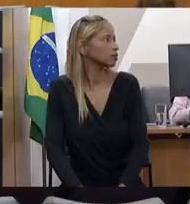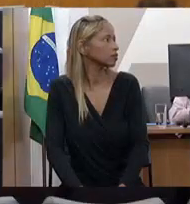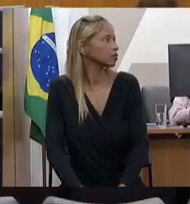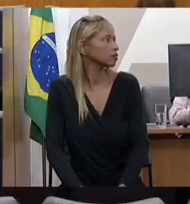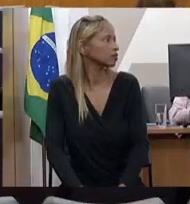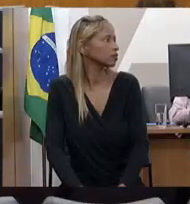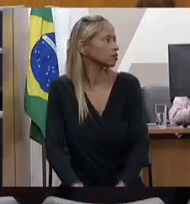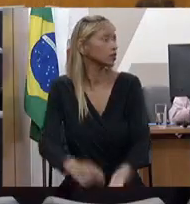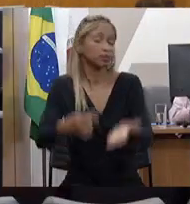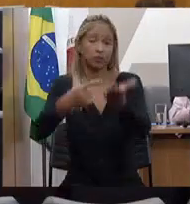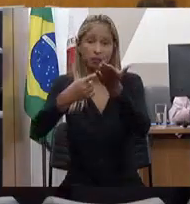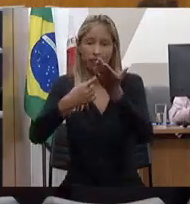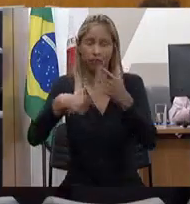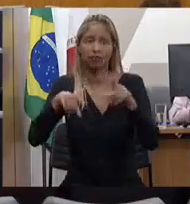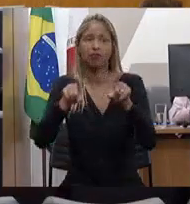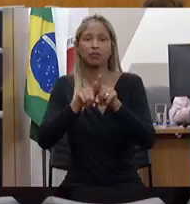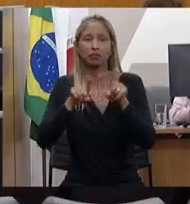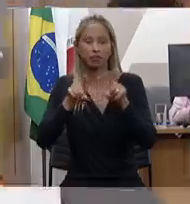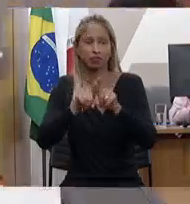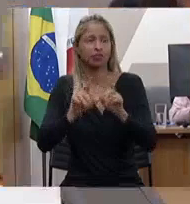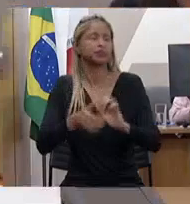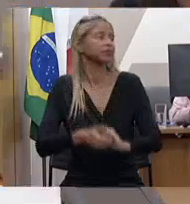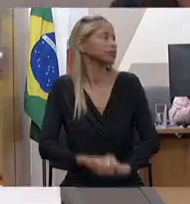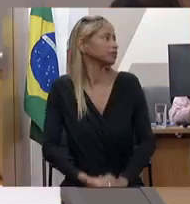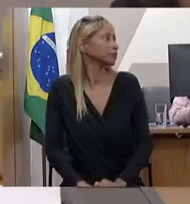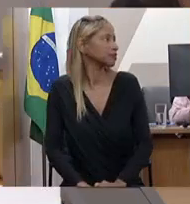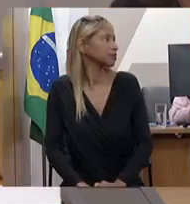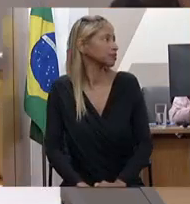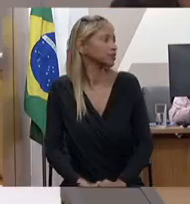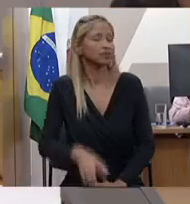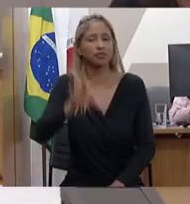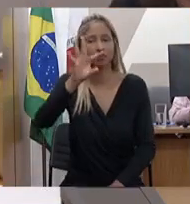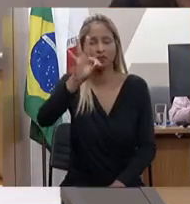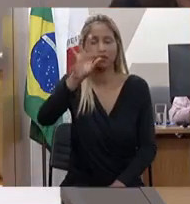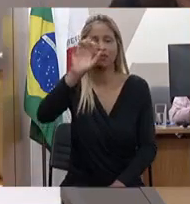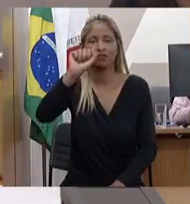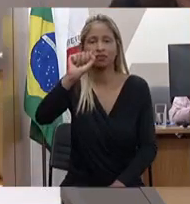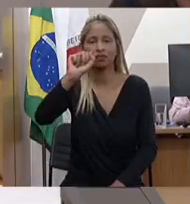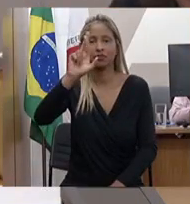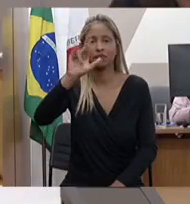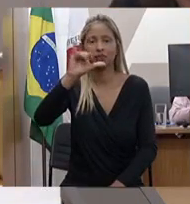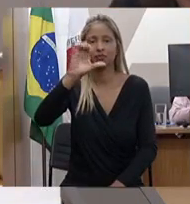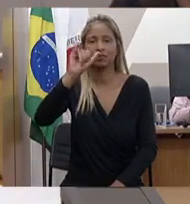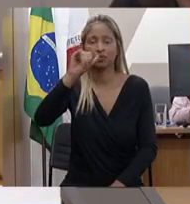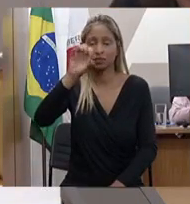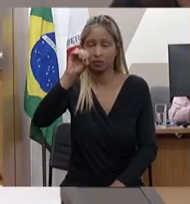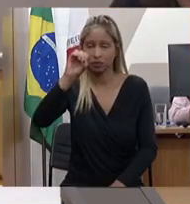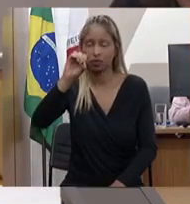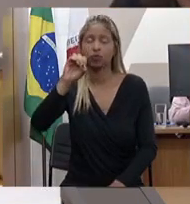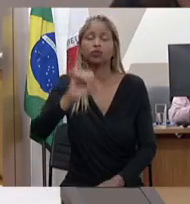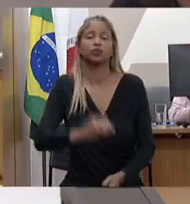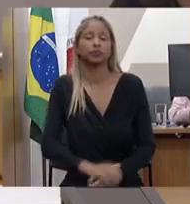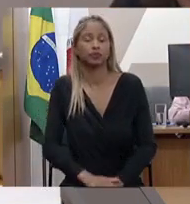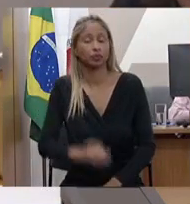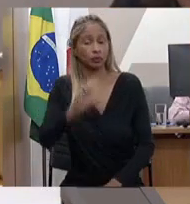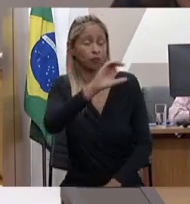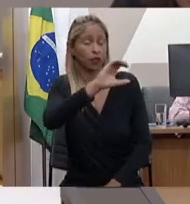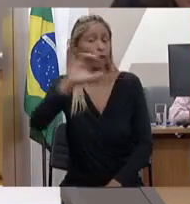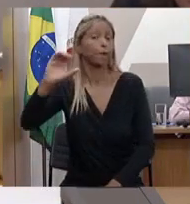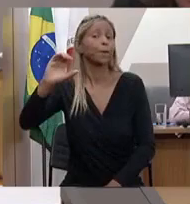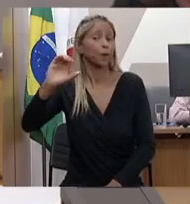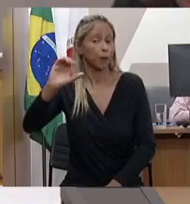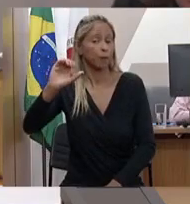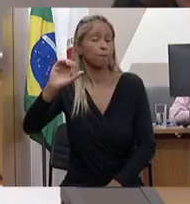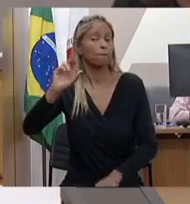convidamos também como expositor senhor Tarcísio Márcio Magalhães Pinheiro coordenador